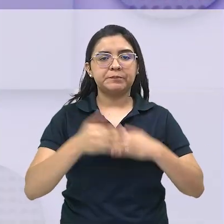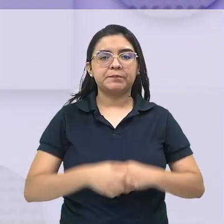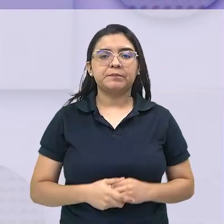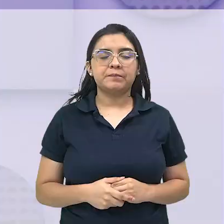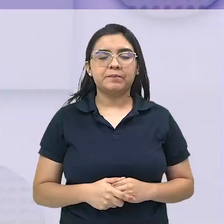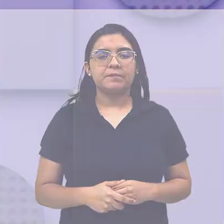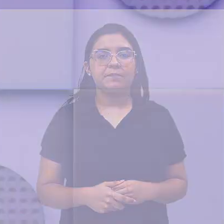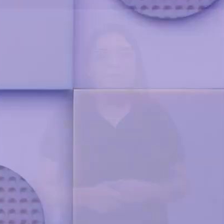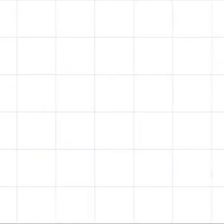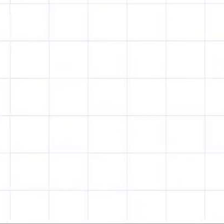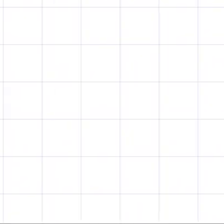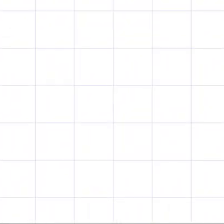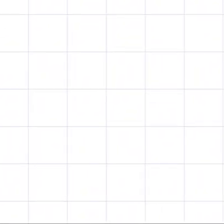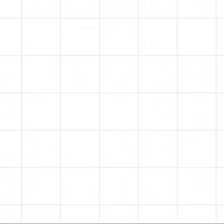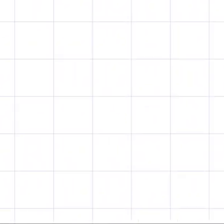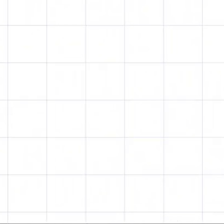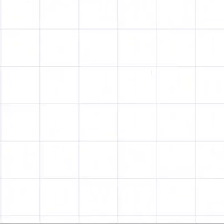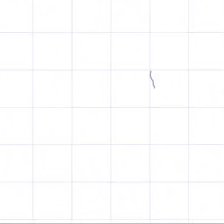vamos!